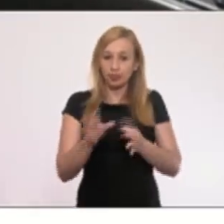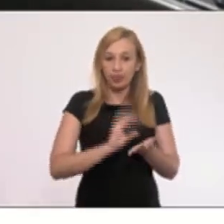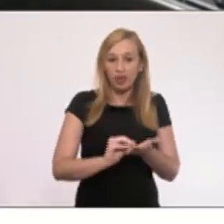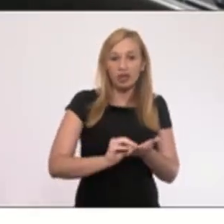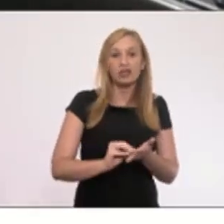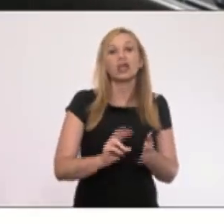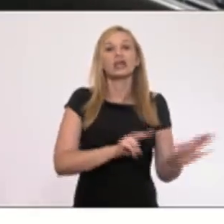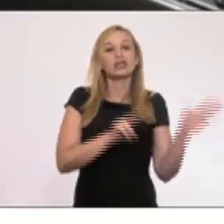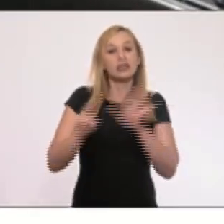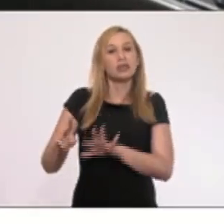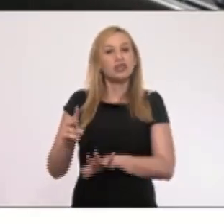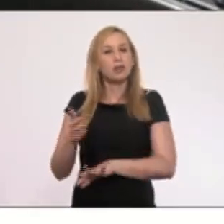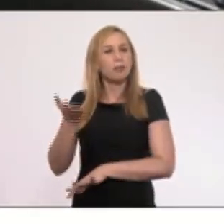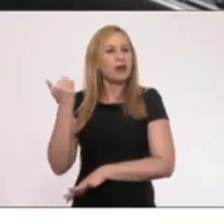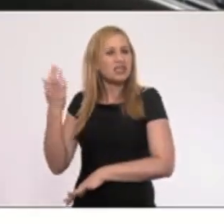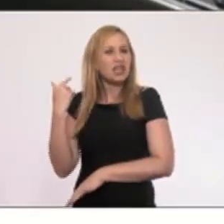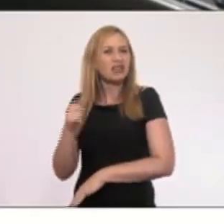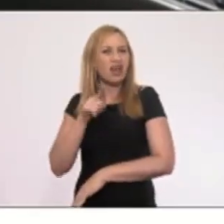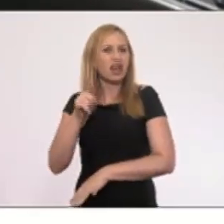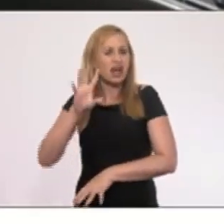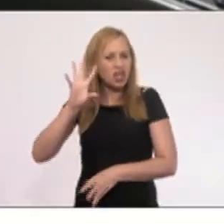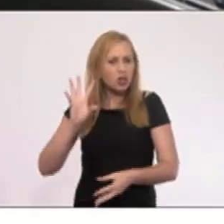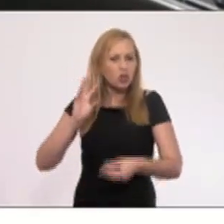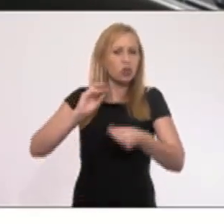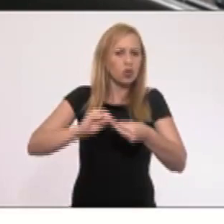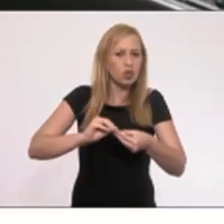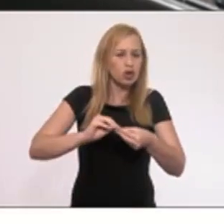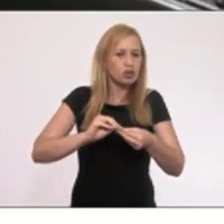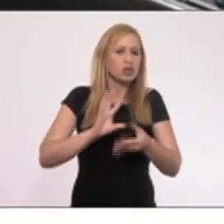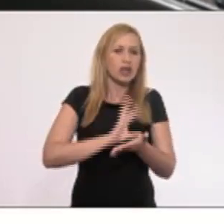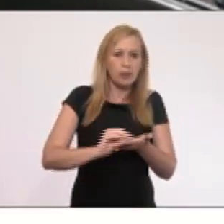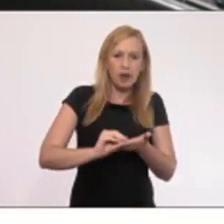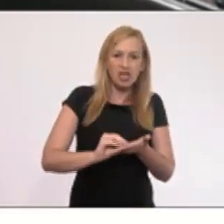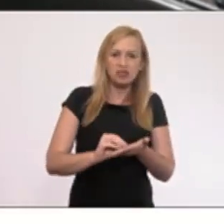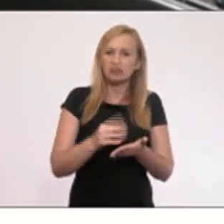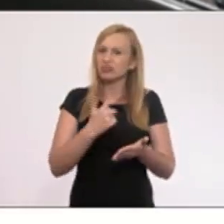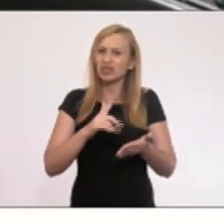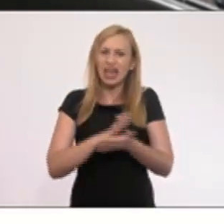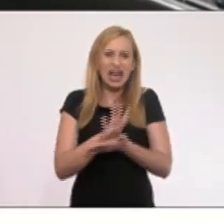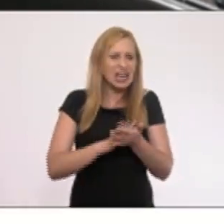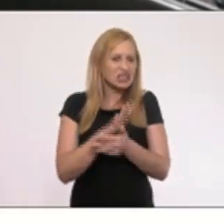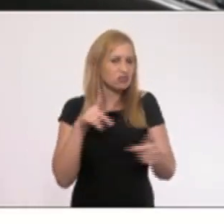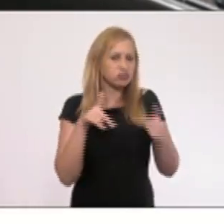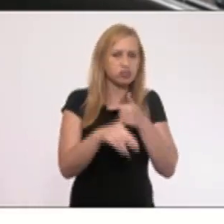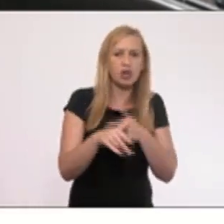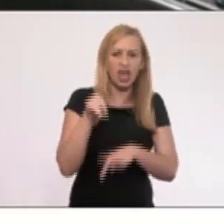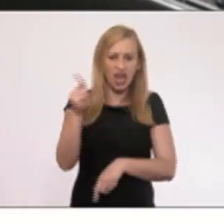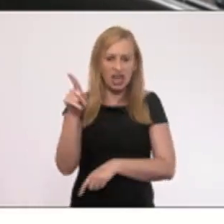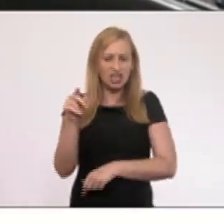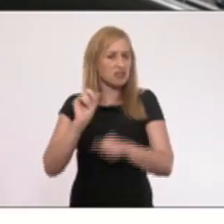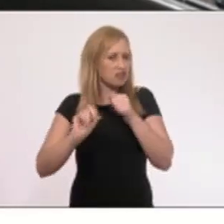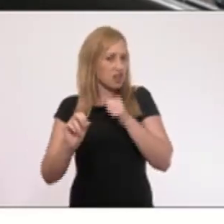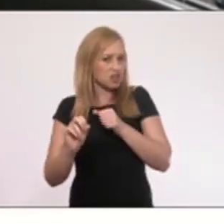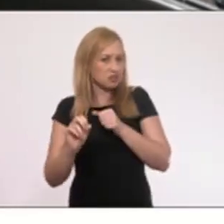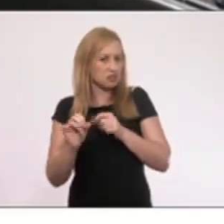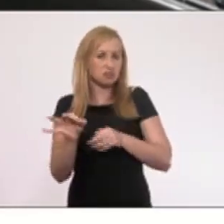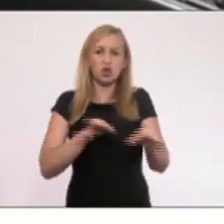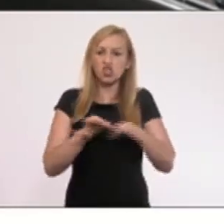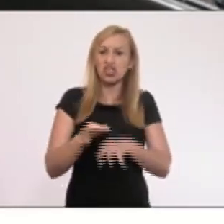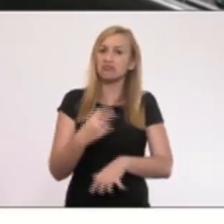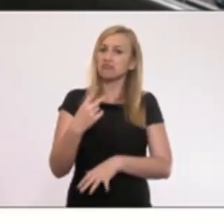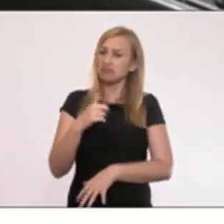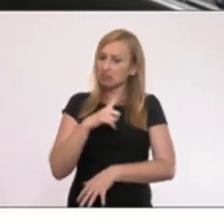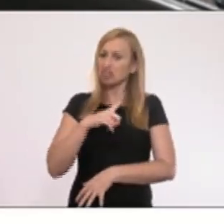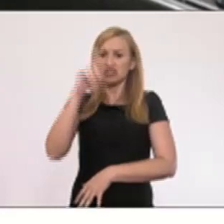passada, na minha ausência, ela incluiu na pauta, o que não há nenhum prejuízo, ela é autora do projeto, tem todo o direito de